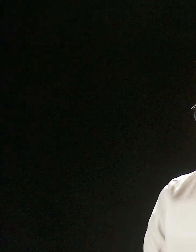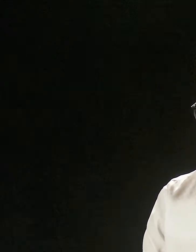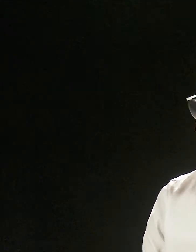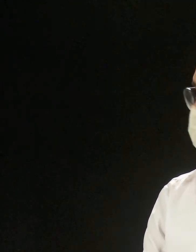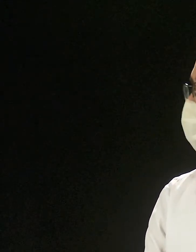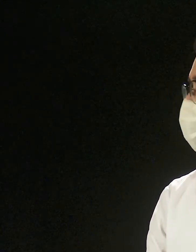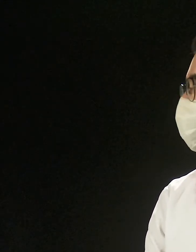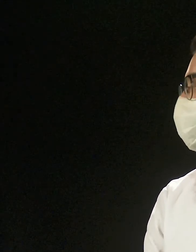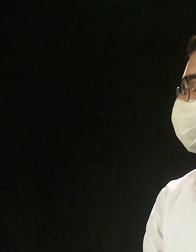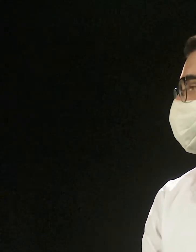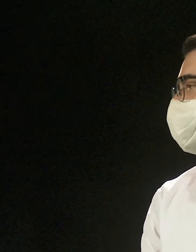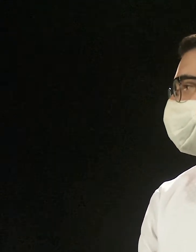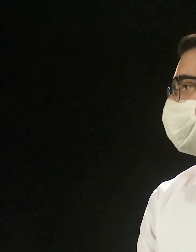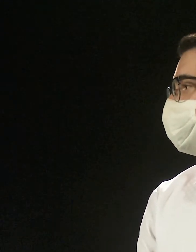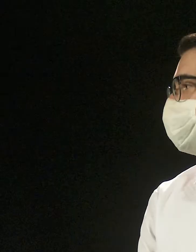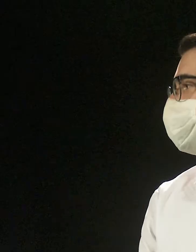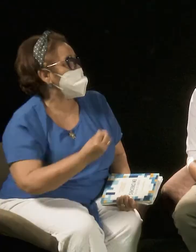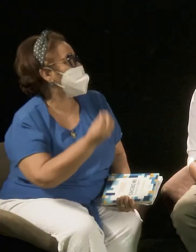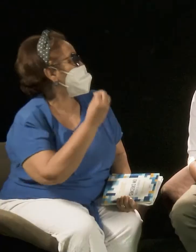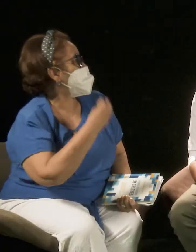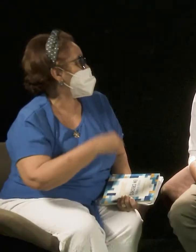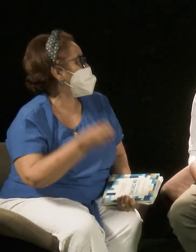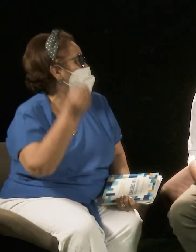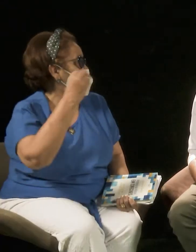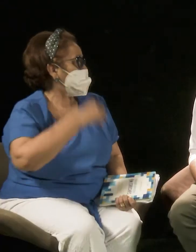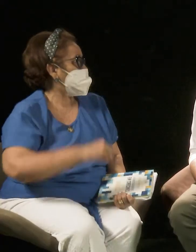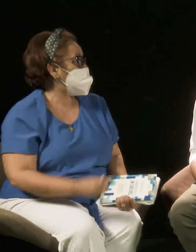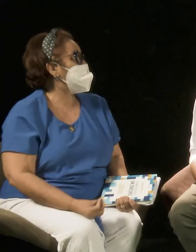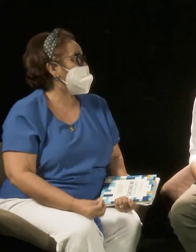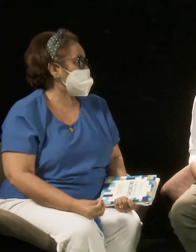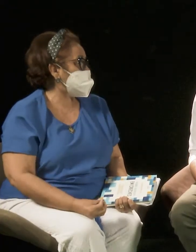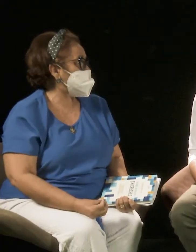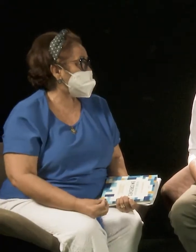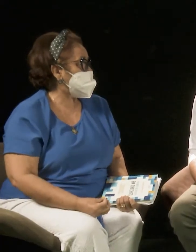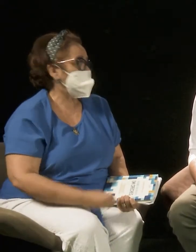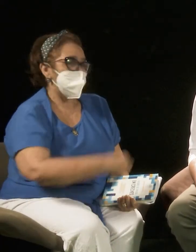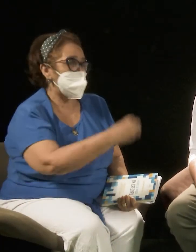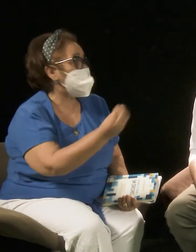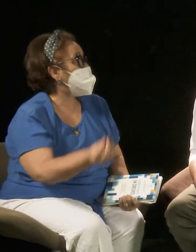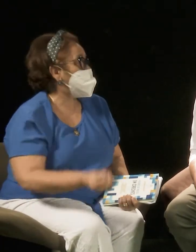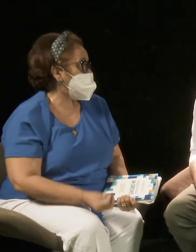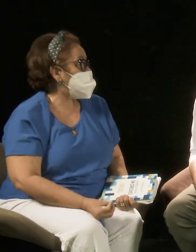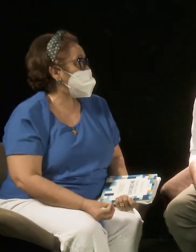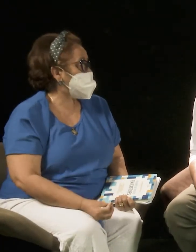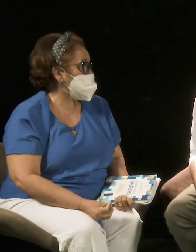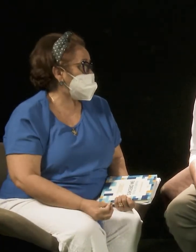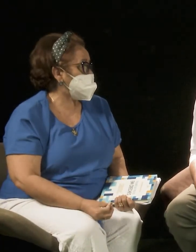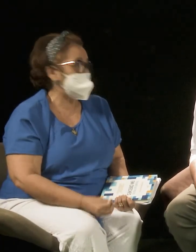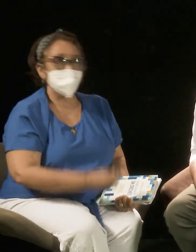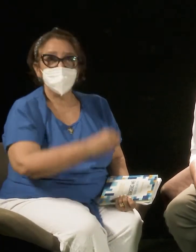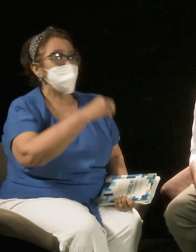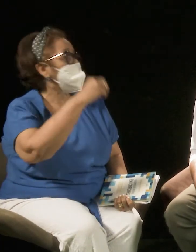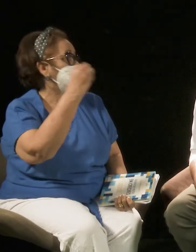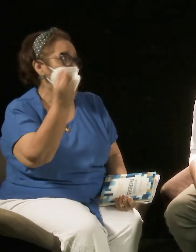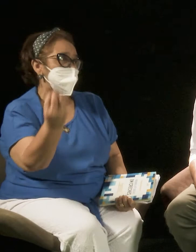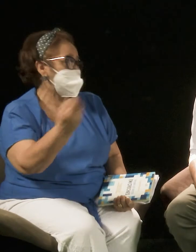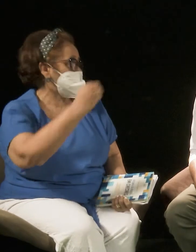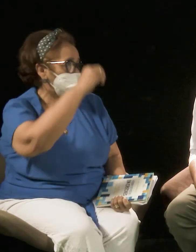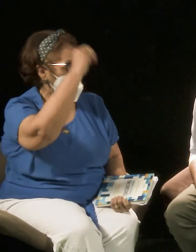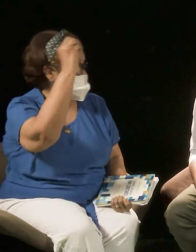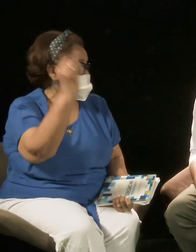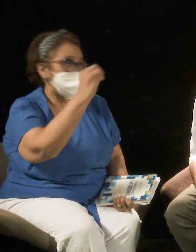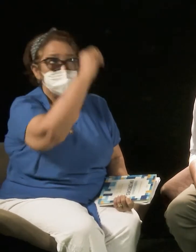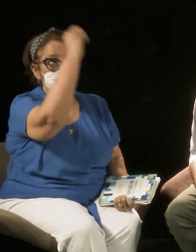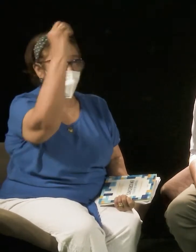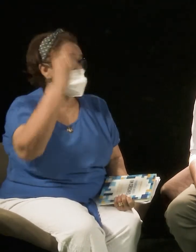ninguém. E ainda tem o problema da confiança. Quem é que eu estou levando para minha casa para conviver com meus filhos? Daqui a pouco, não é mais teu